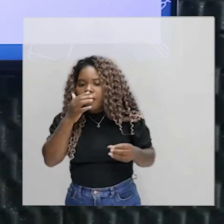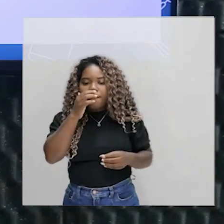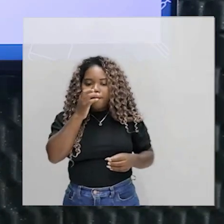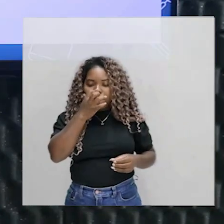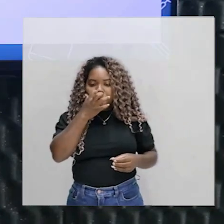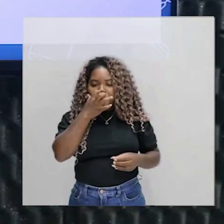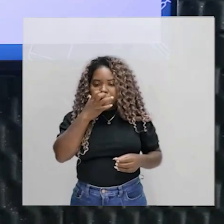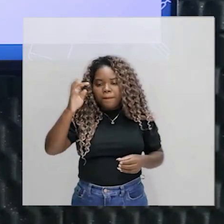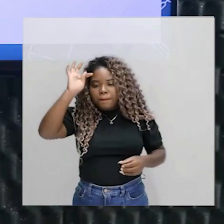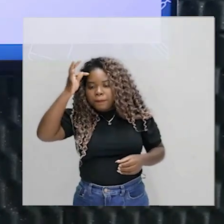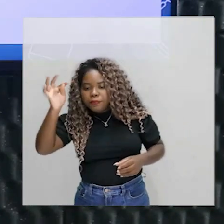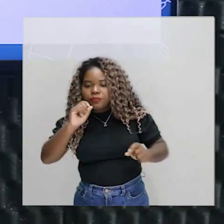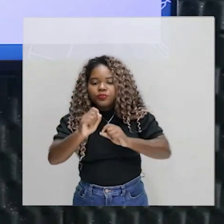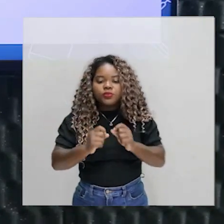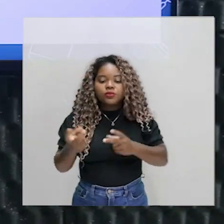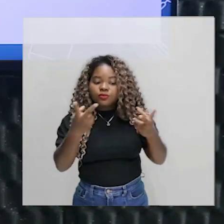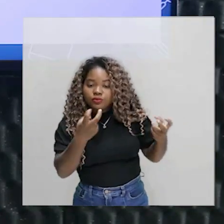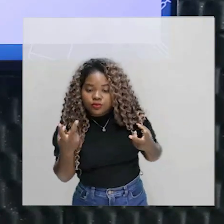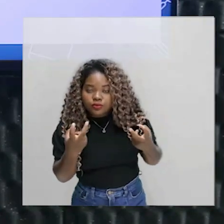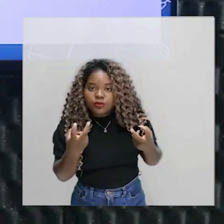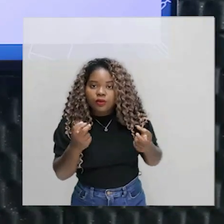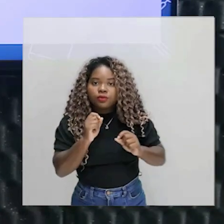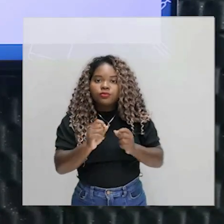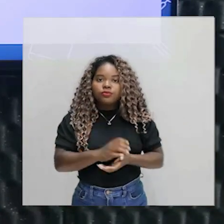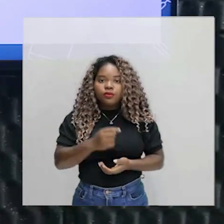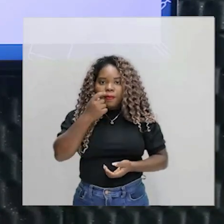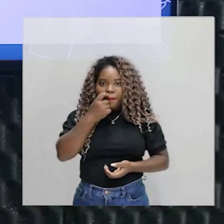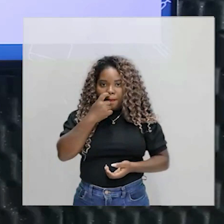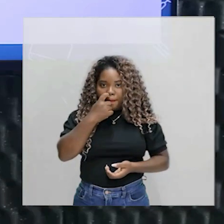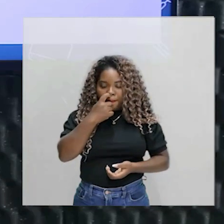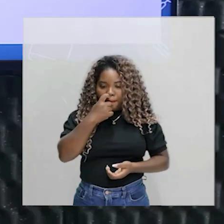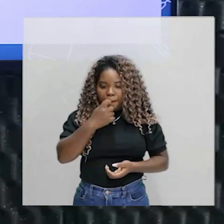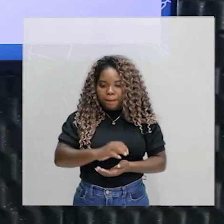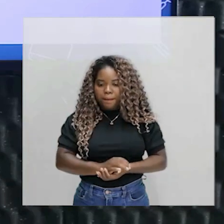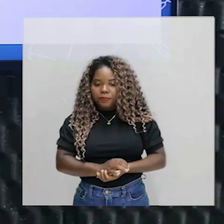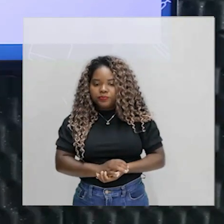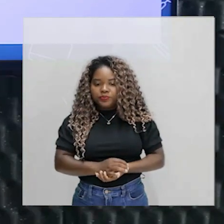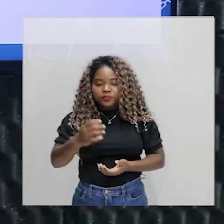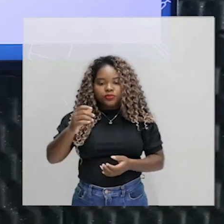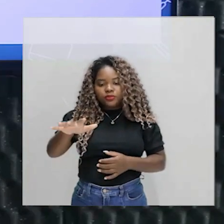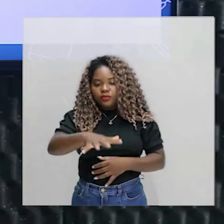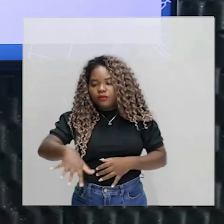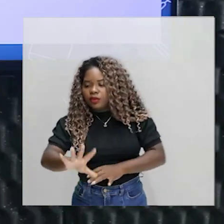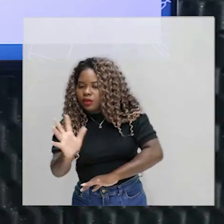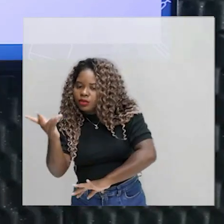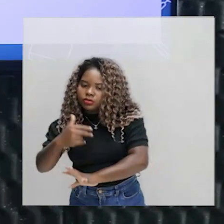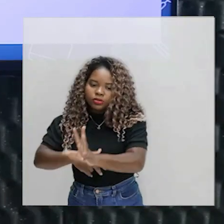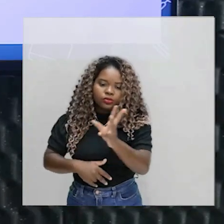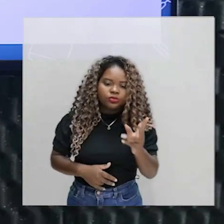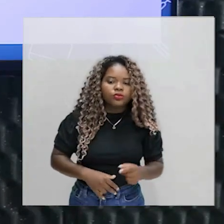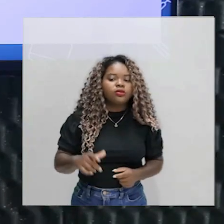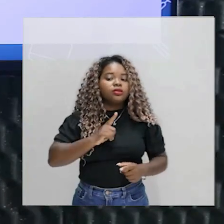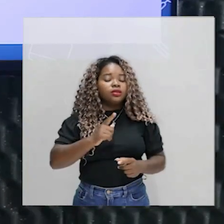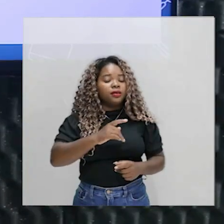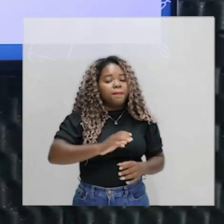notou que na natureza tem mais indivíduo para comer do que comida para alimentar esses indivíduos Então se tem